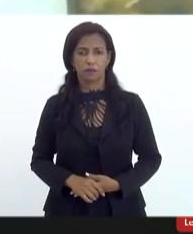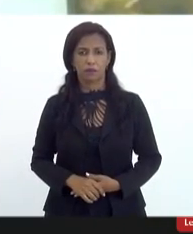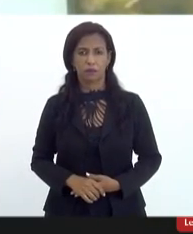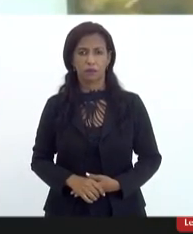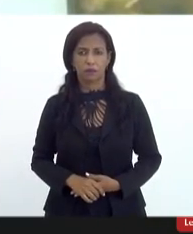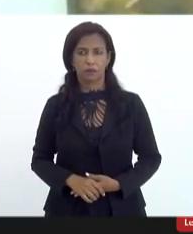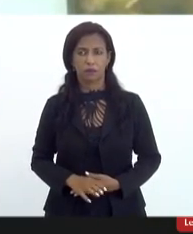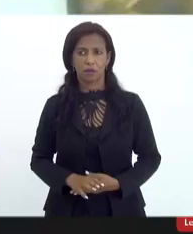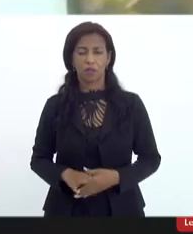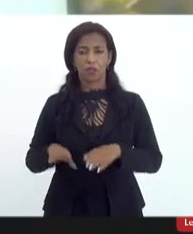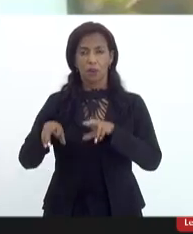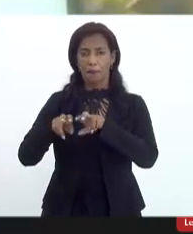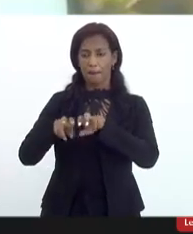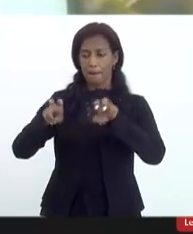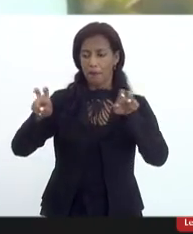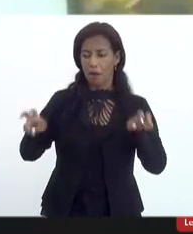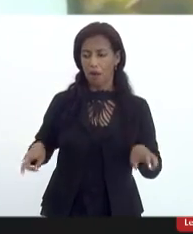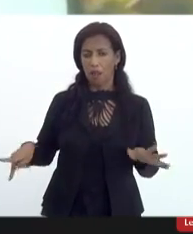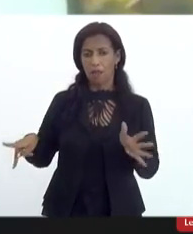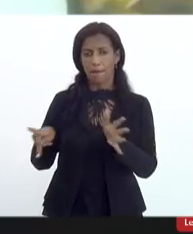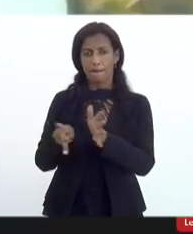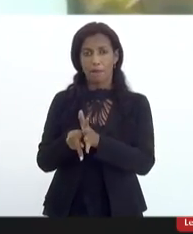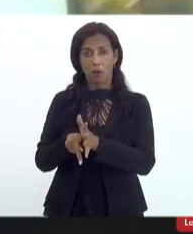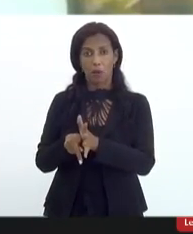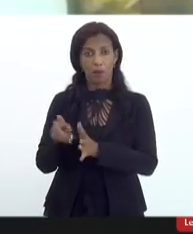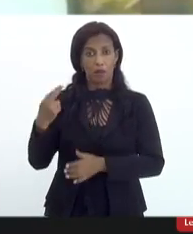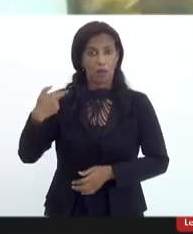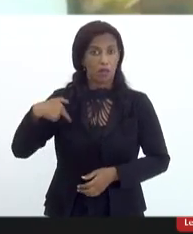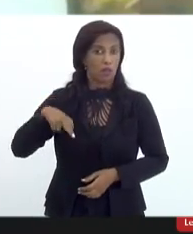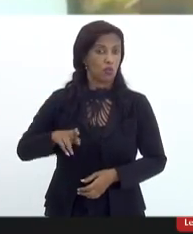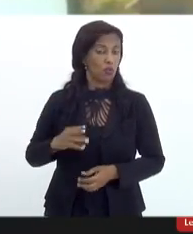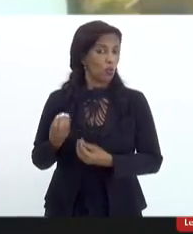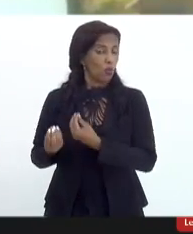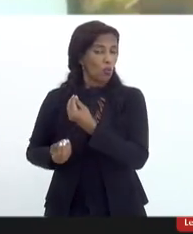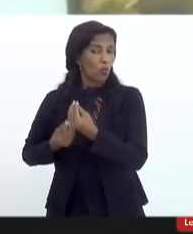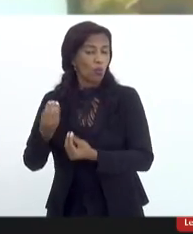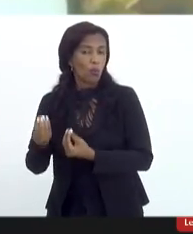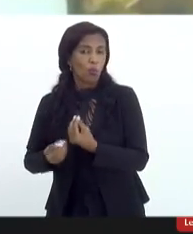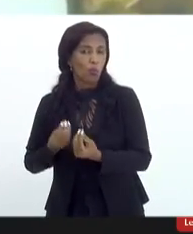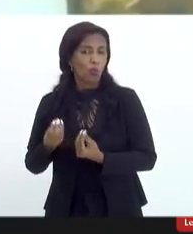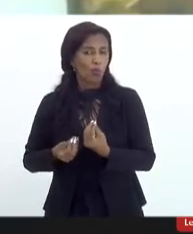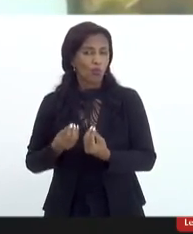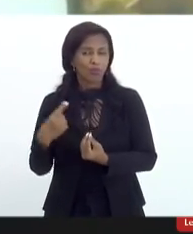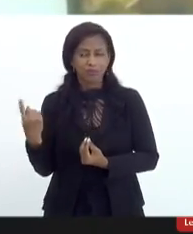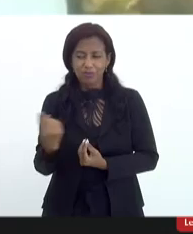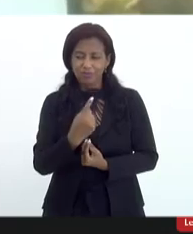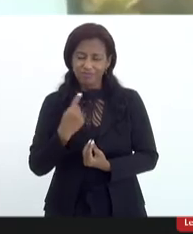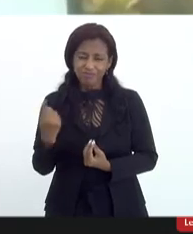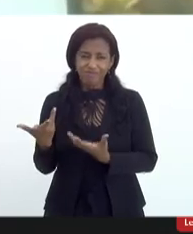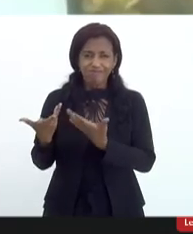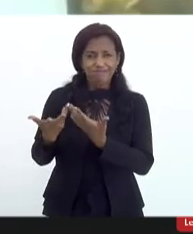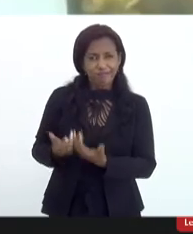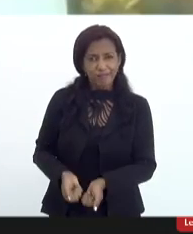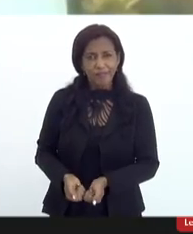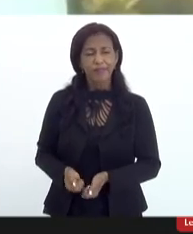de montar uma bancada religiosa? Como nós permitimos,